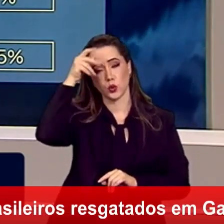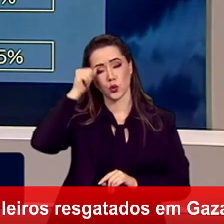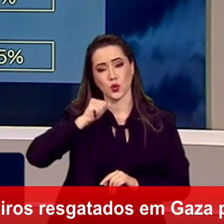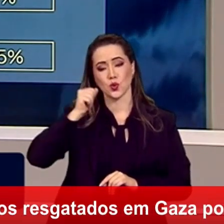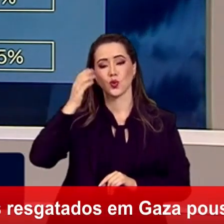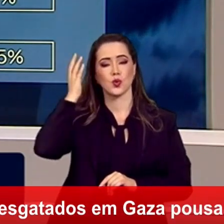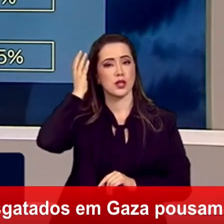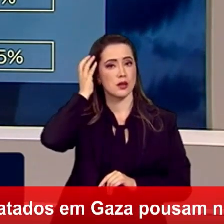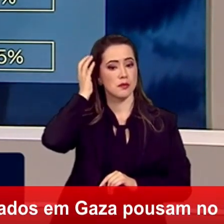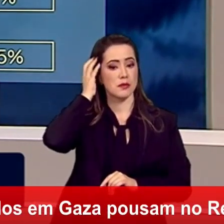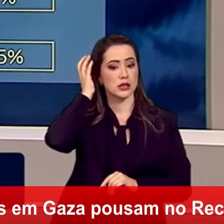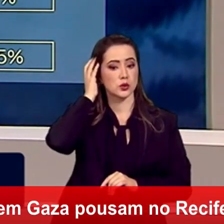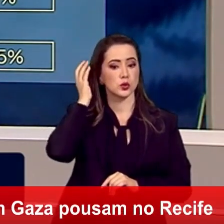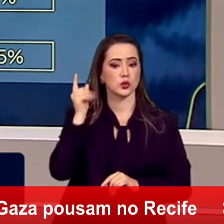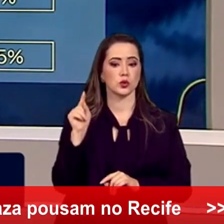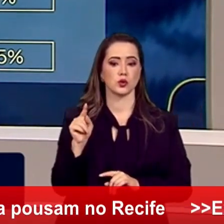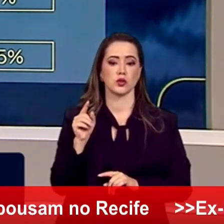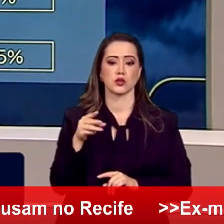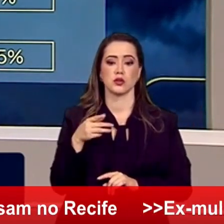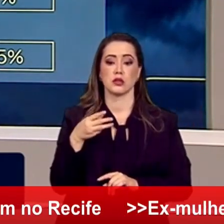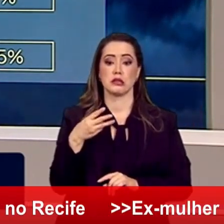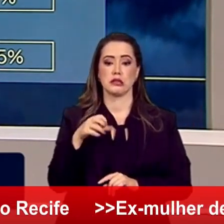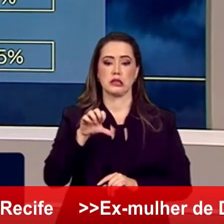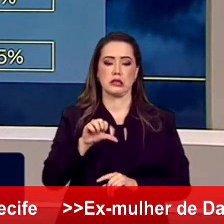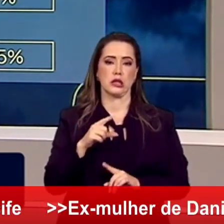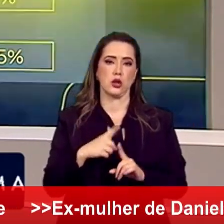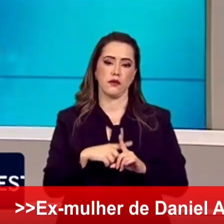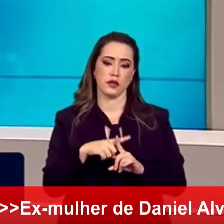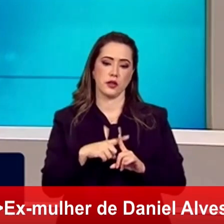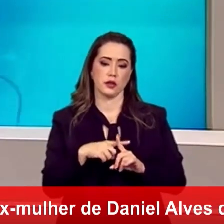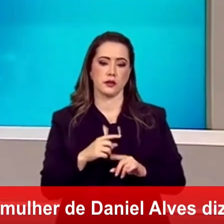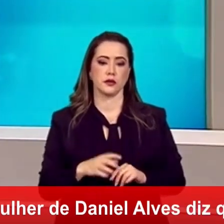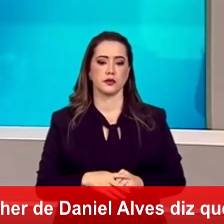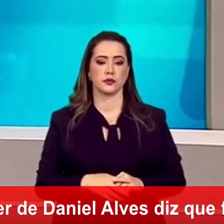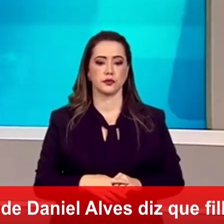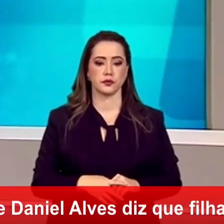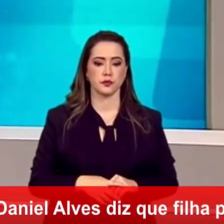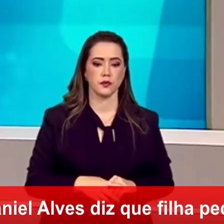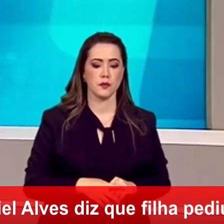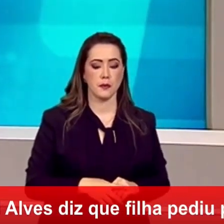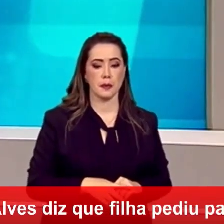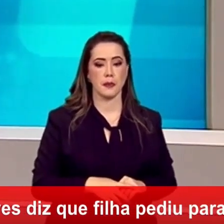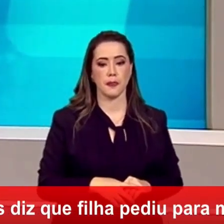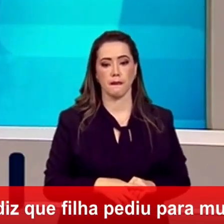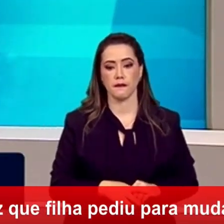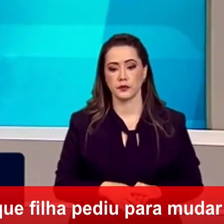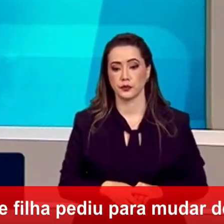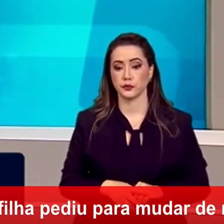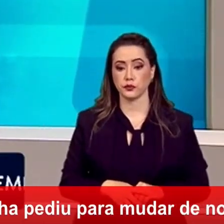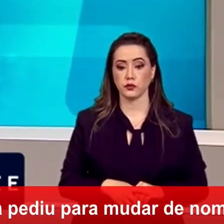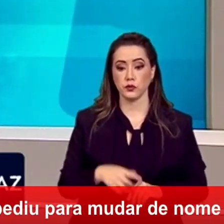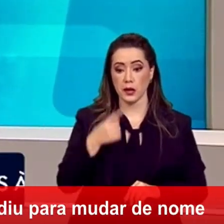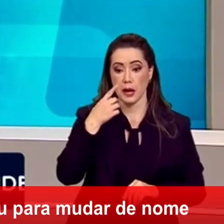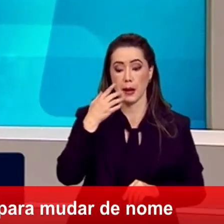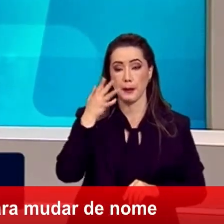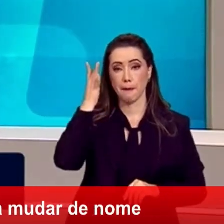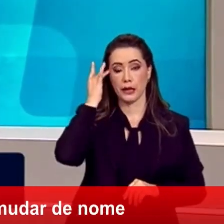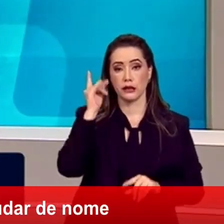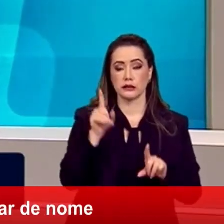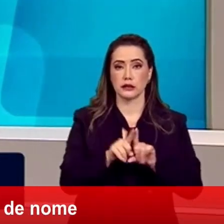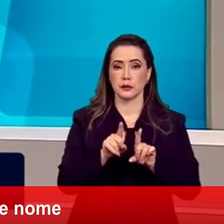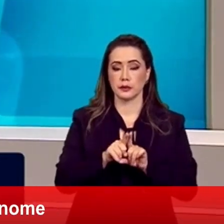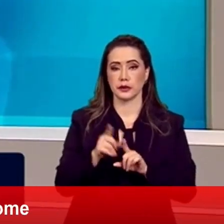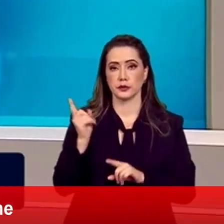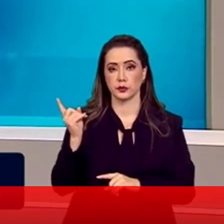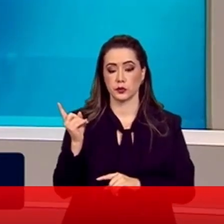aos 39 graus. Máximos de 39 graus amanhã também aqui em Boa Vista,